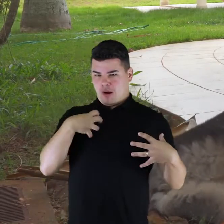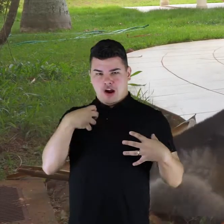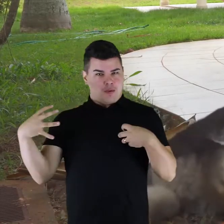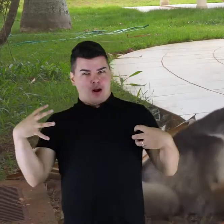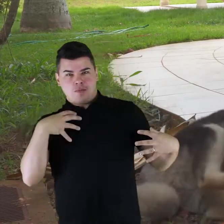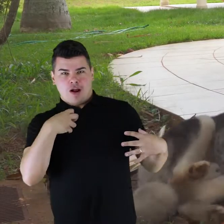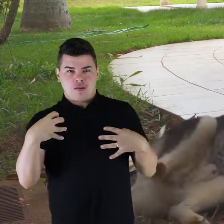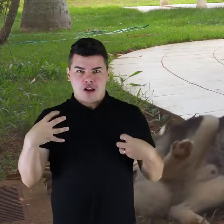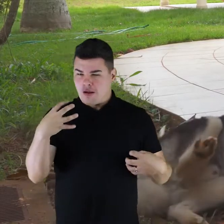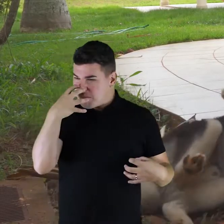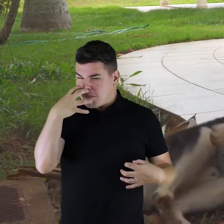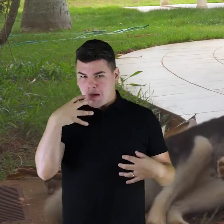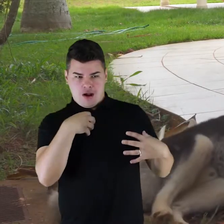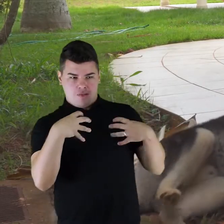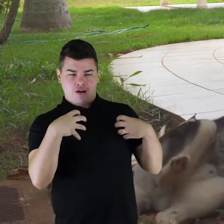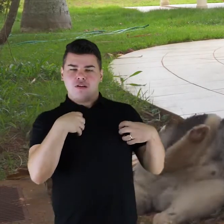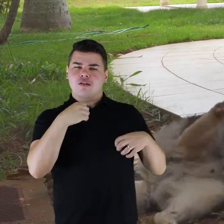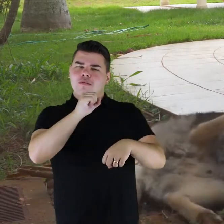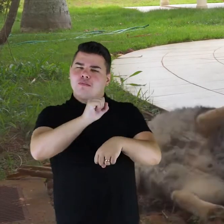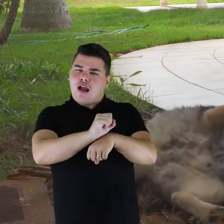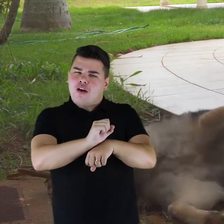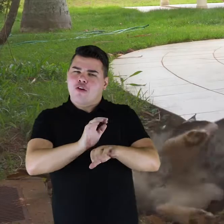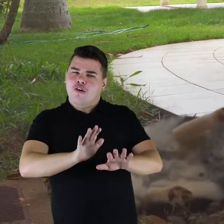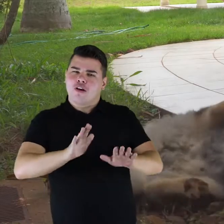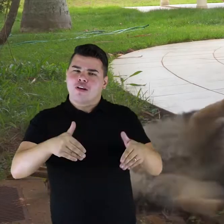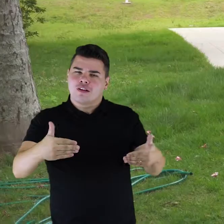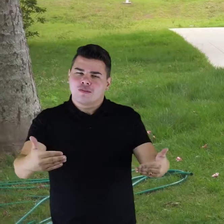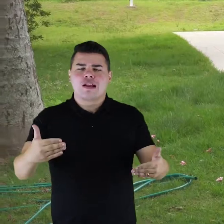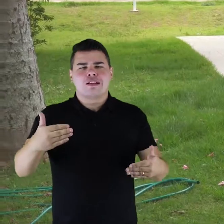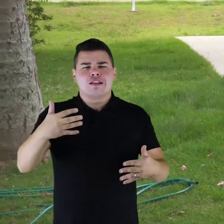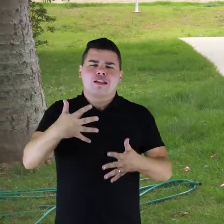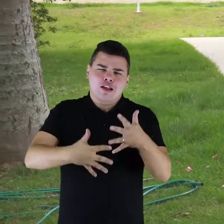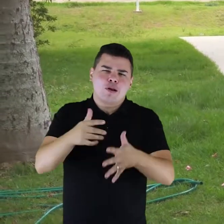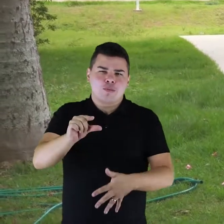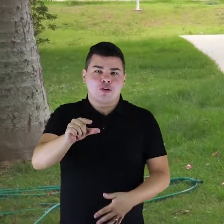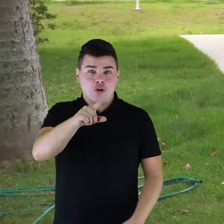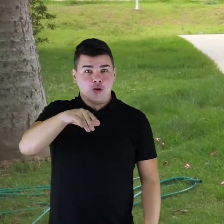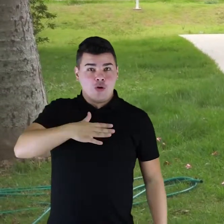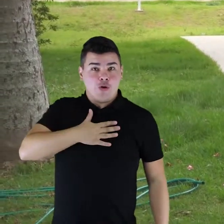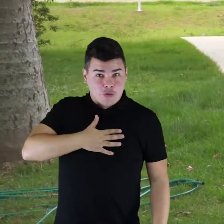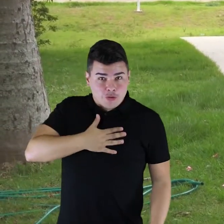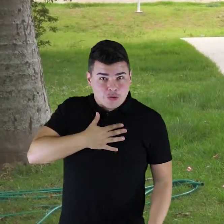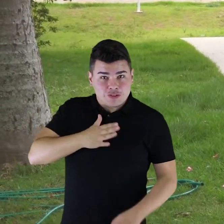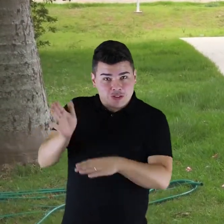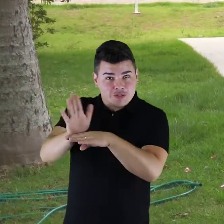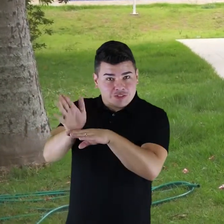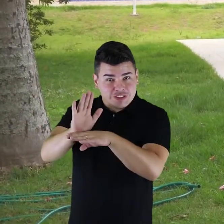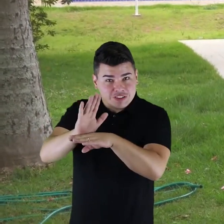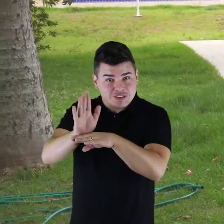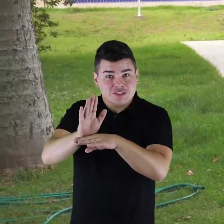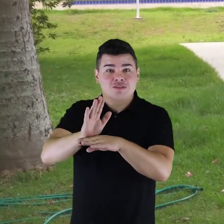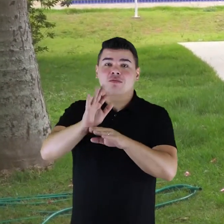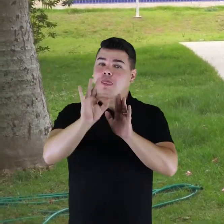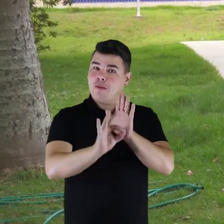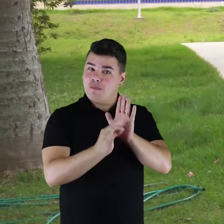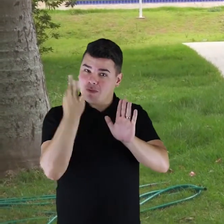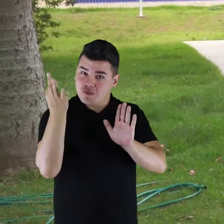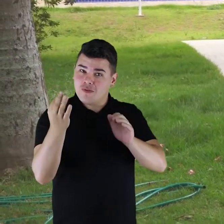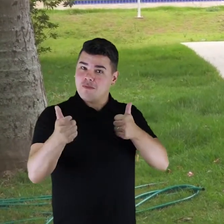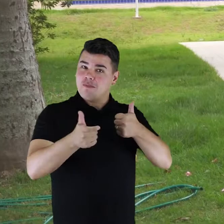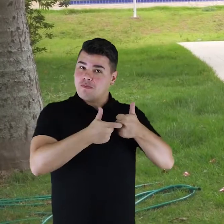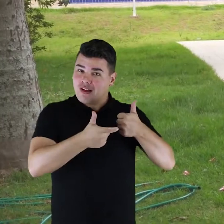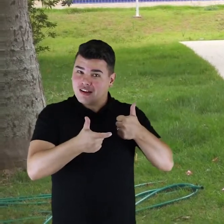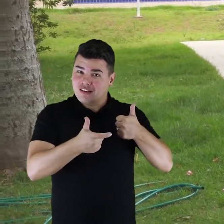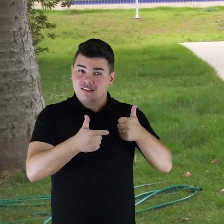tanto a gente, mas ele ainda está dando um pouquinho de trabalho, óbvio. Se vocês gostaram do vídeo, deixa o gostei, adiciona seus favoritos. No gramado,